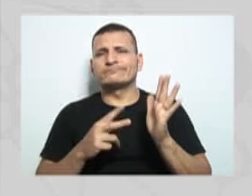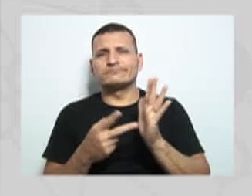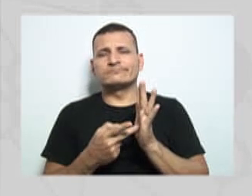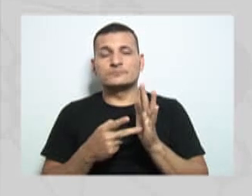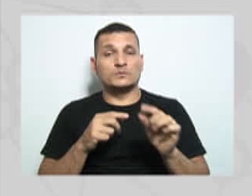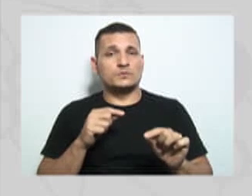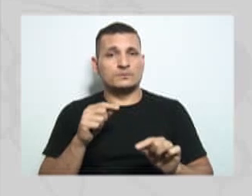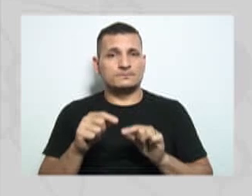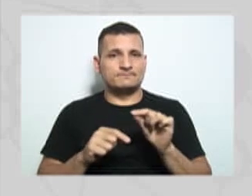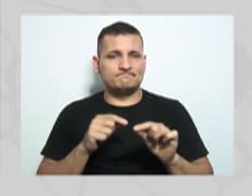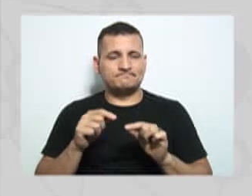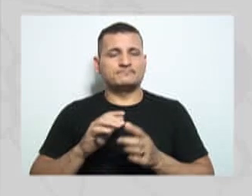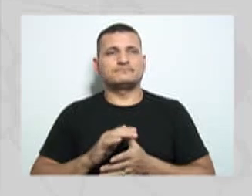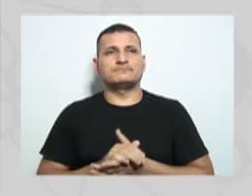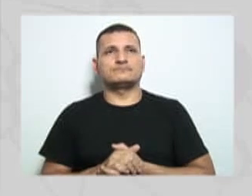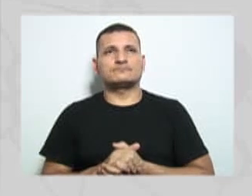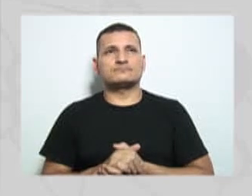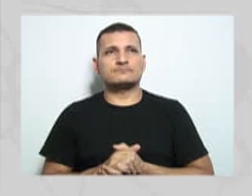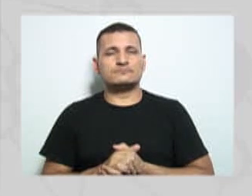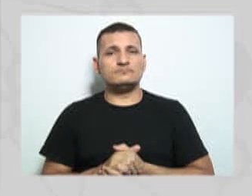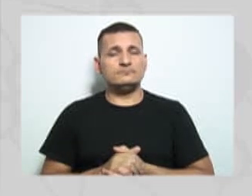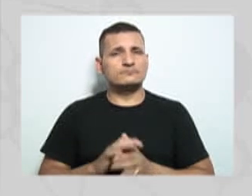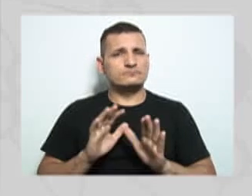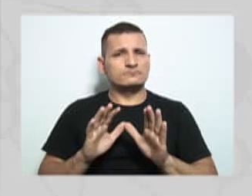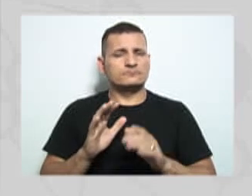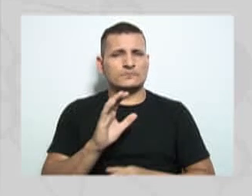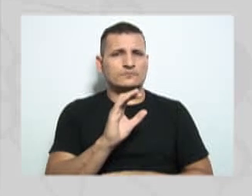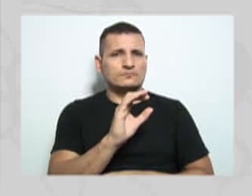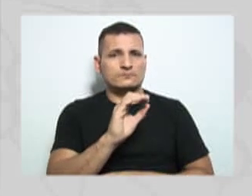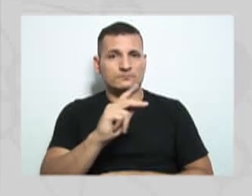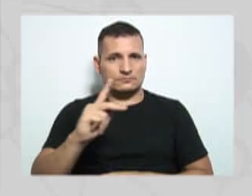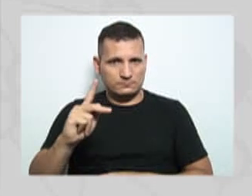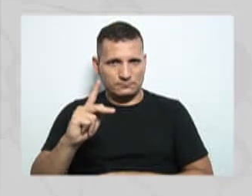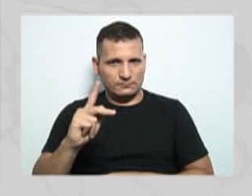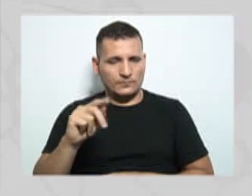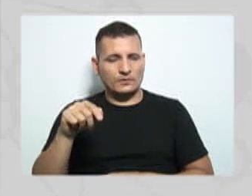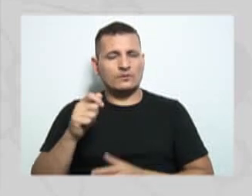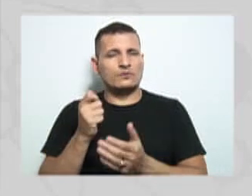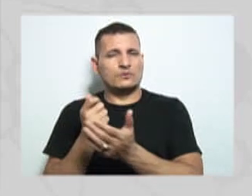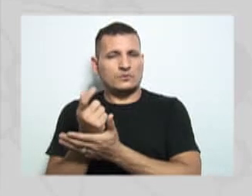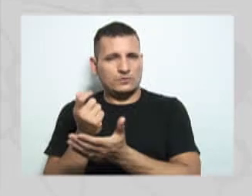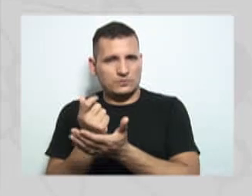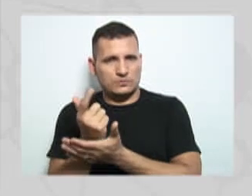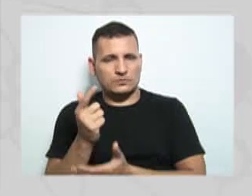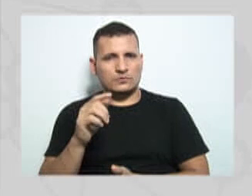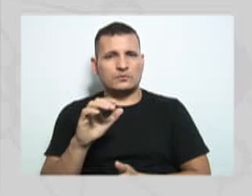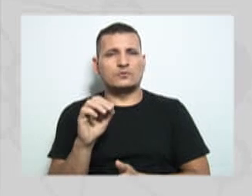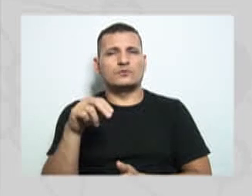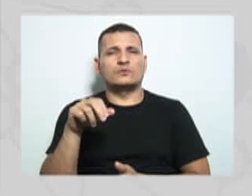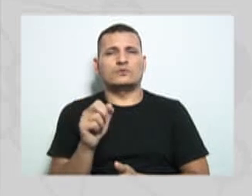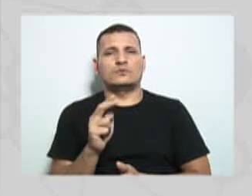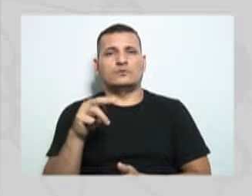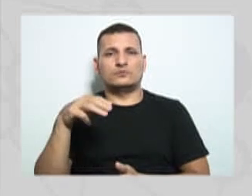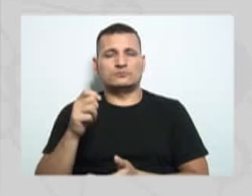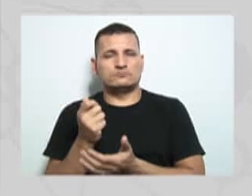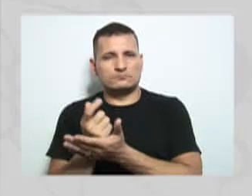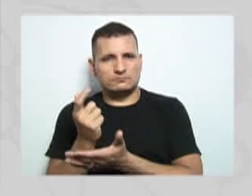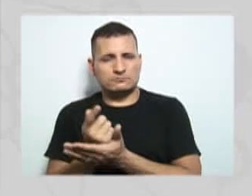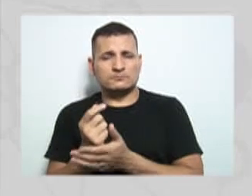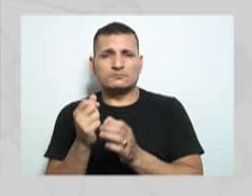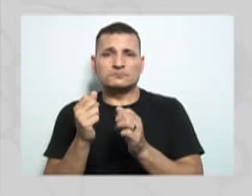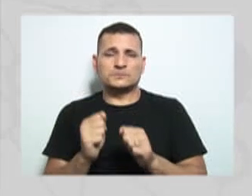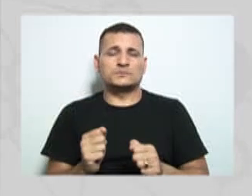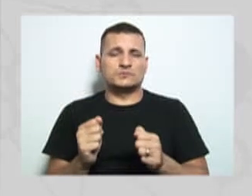querendo dizer? Se eu tenho uma cooperativa de consumo, certo? Que é aquela que pode ser simples